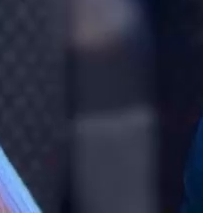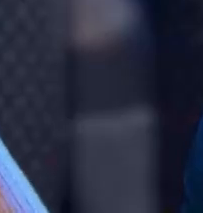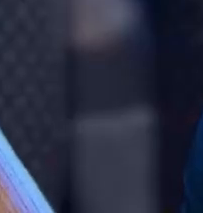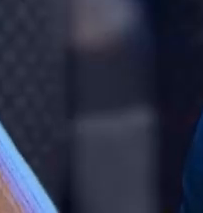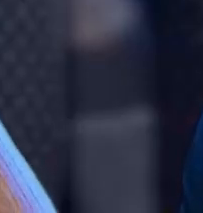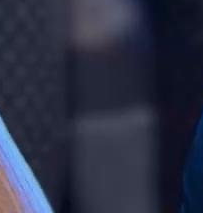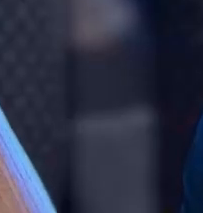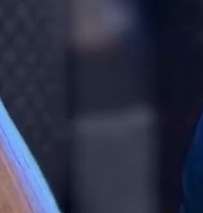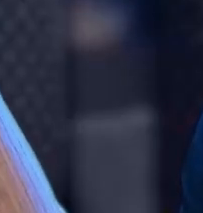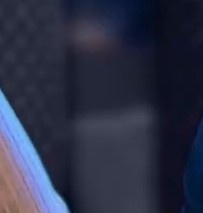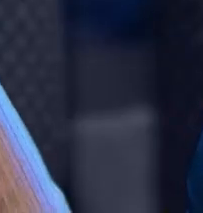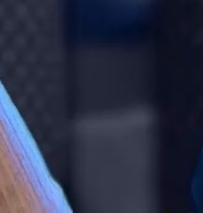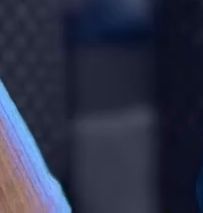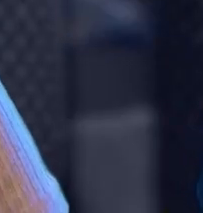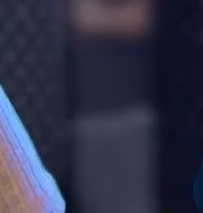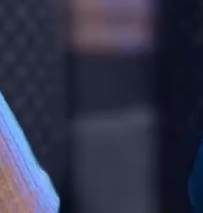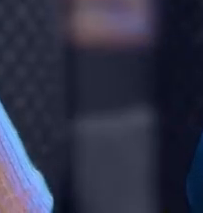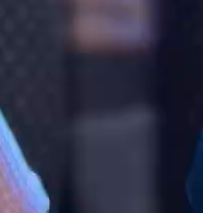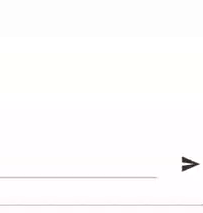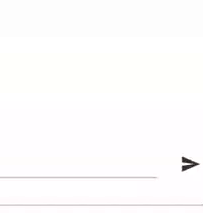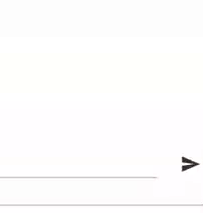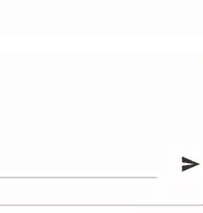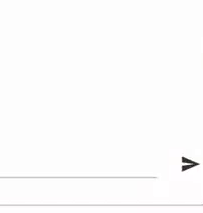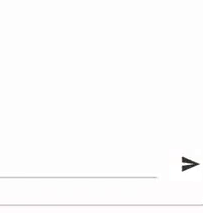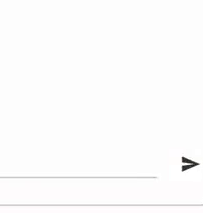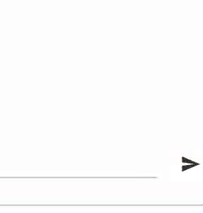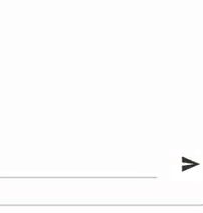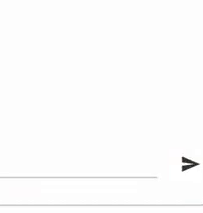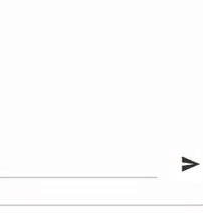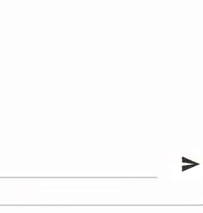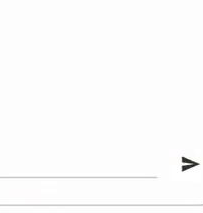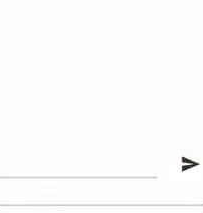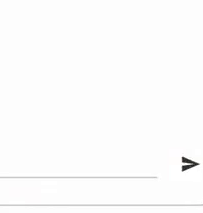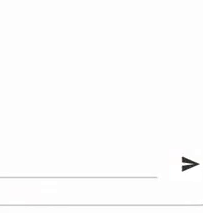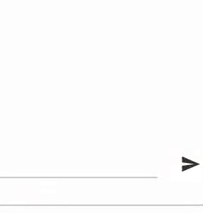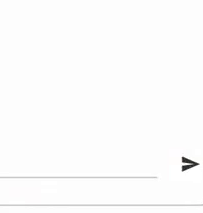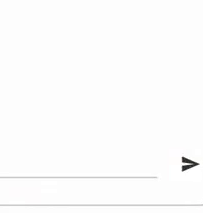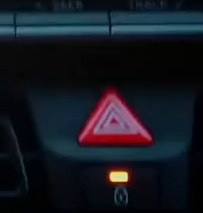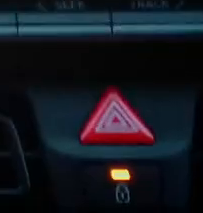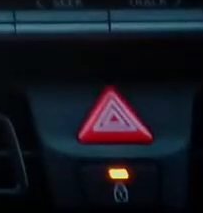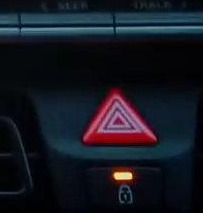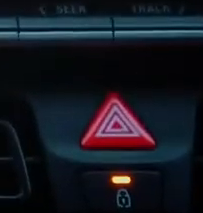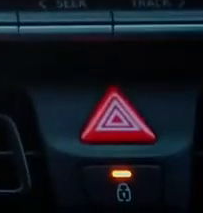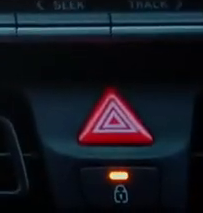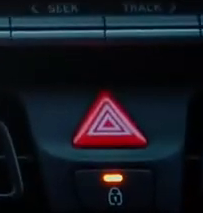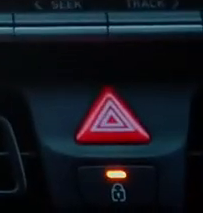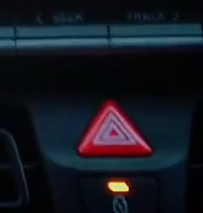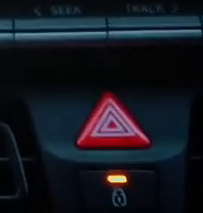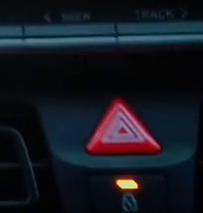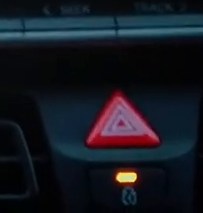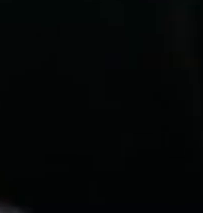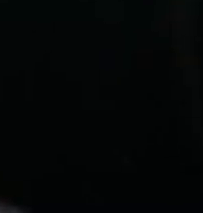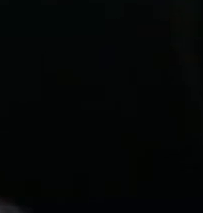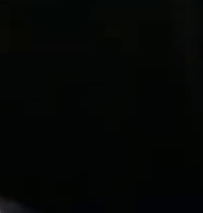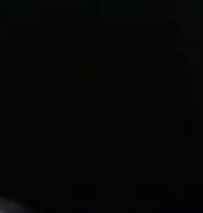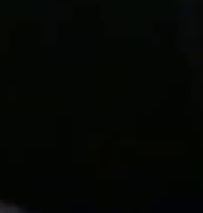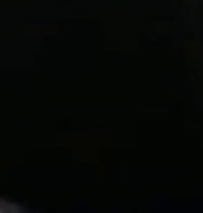elas expandindo as diferentes formas de contar e ouvir